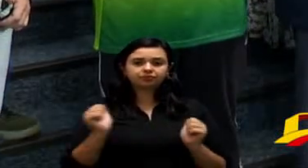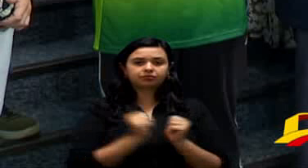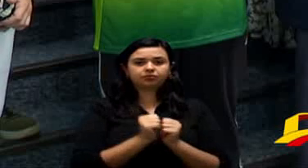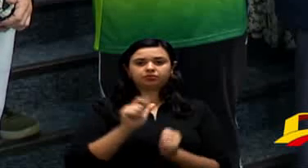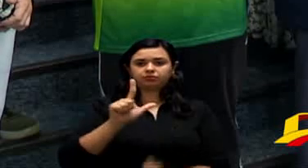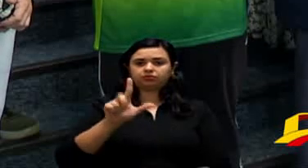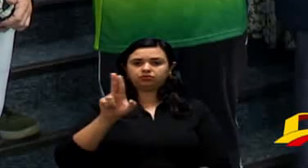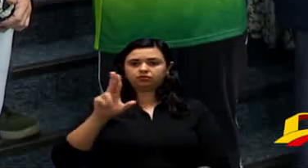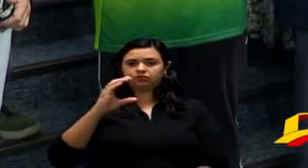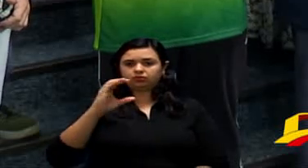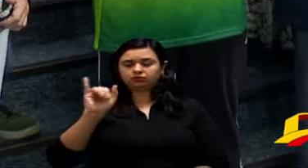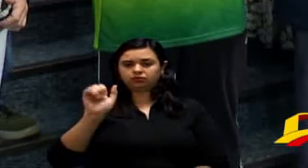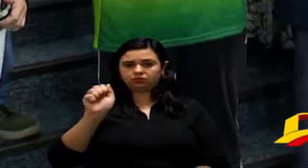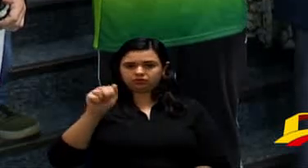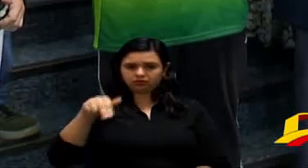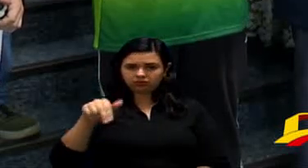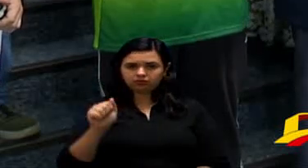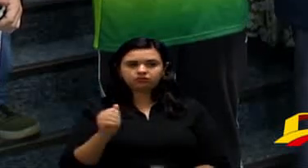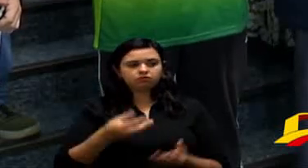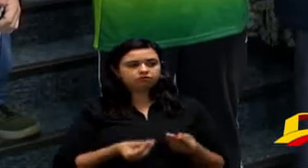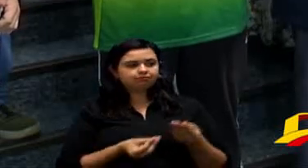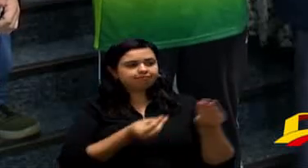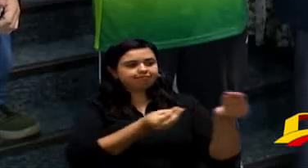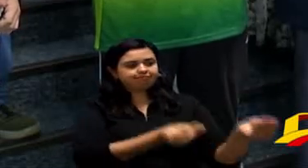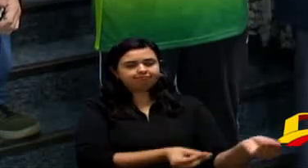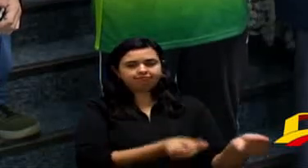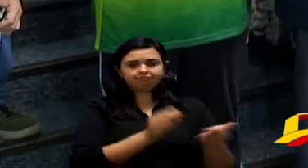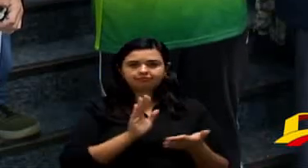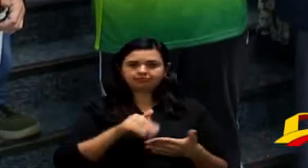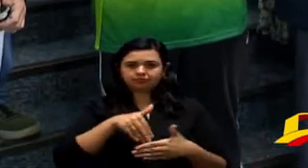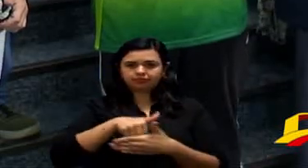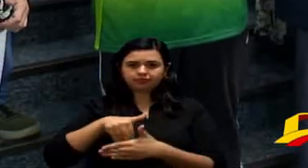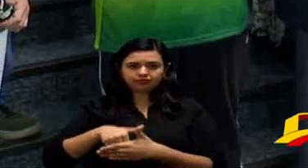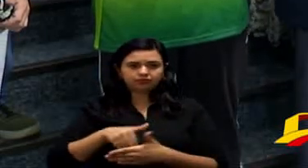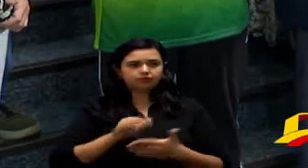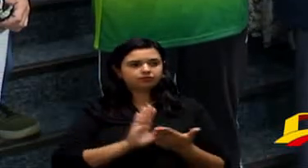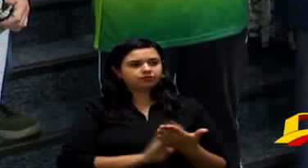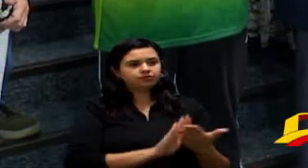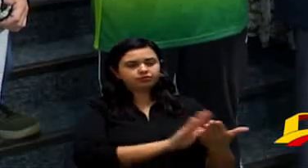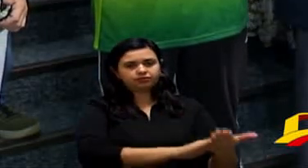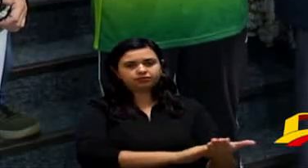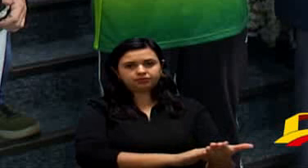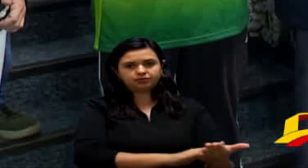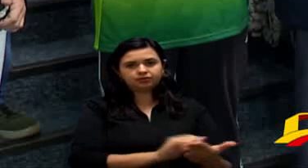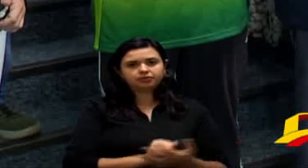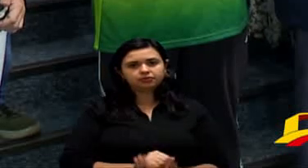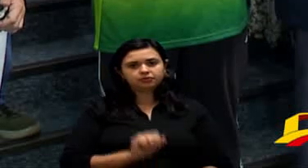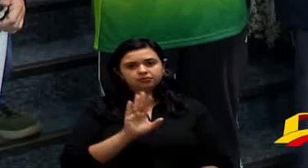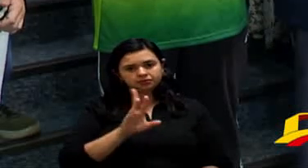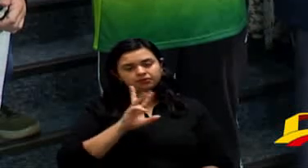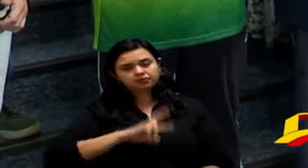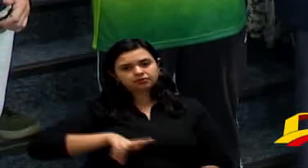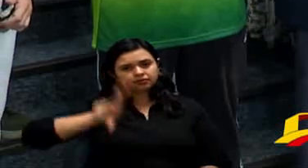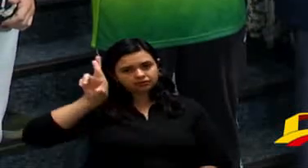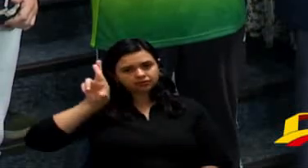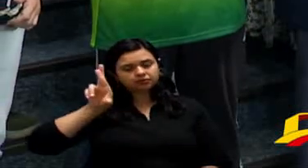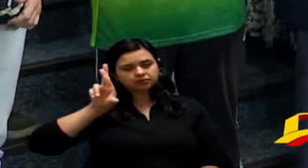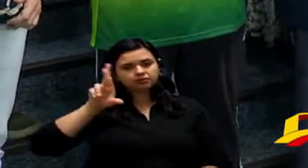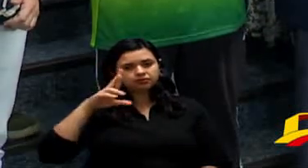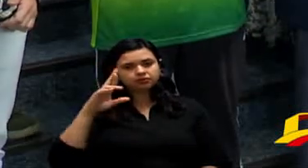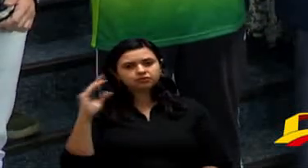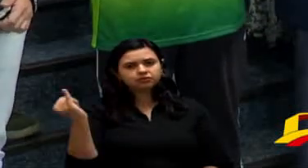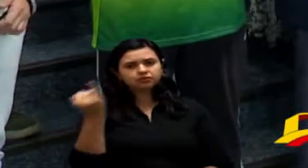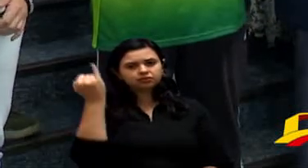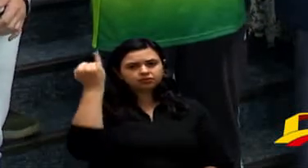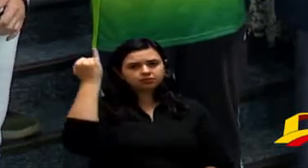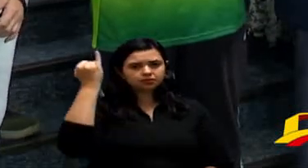e entregar esse voto de concretulações é tão somente o voto congratulações mas ele tem uma representação muito